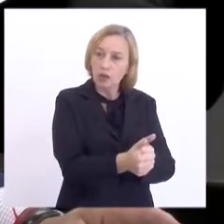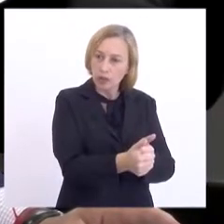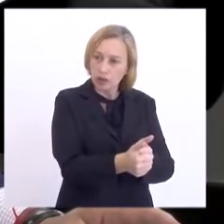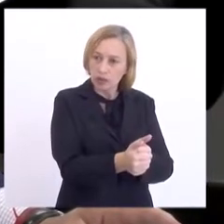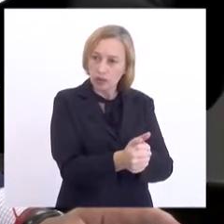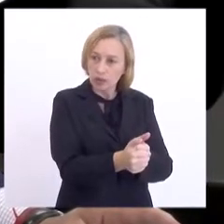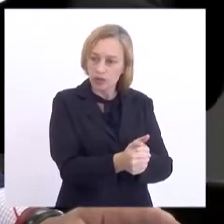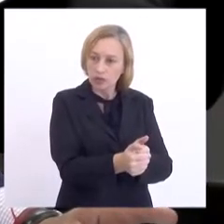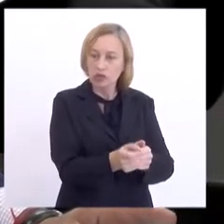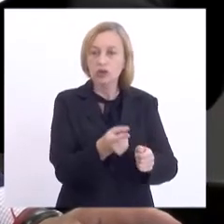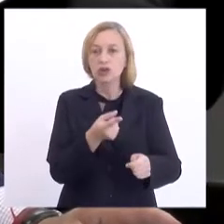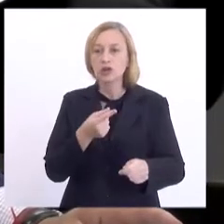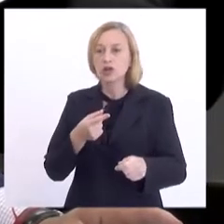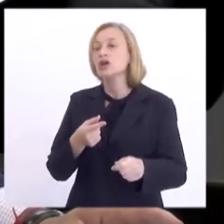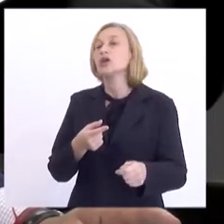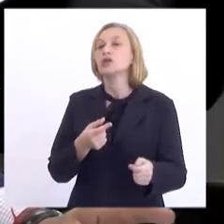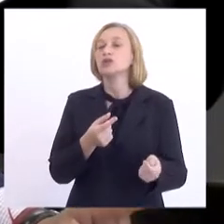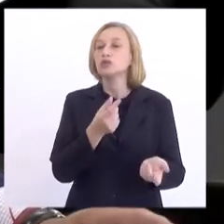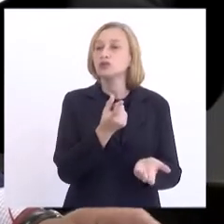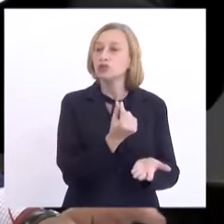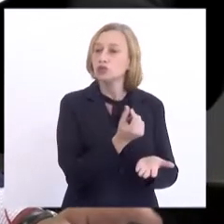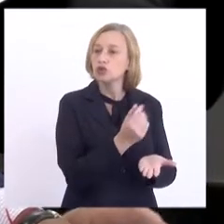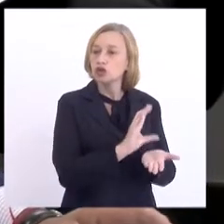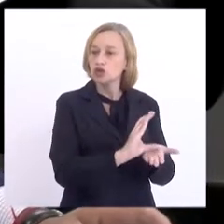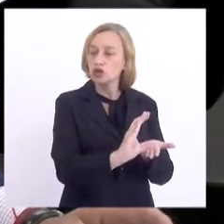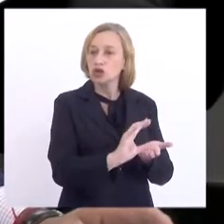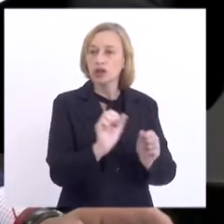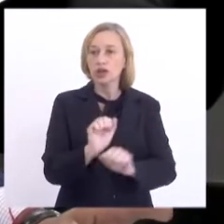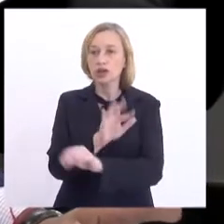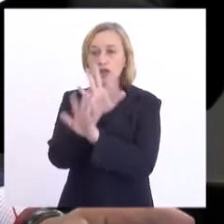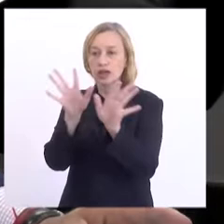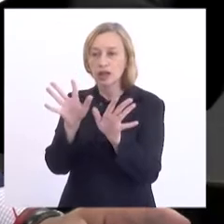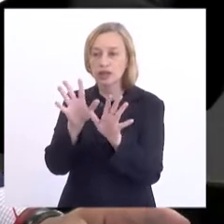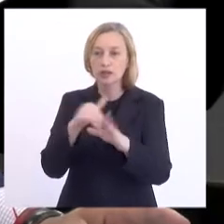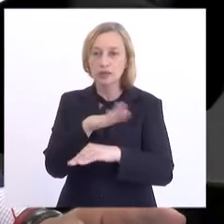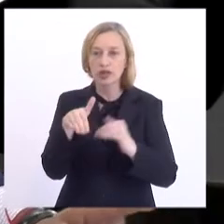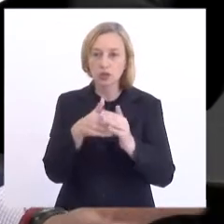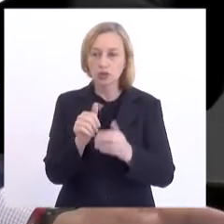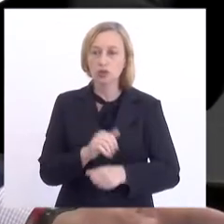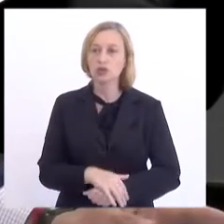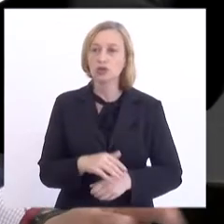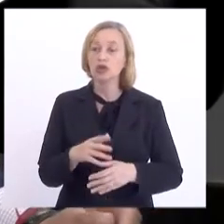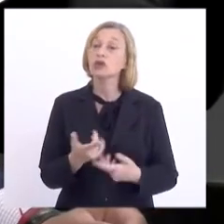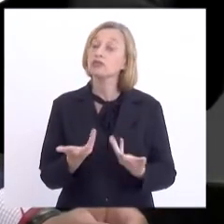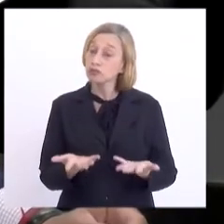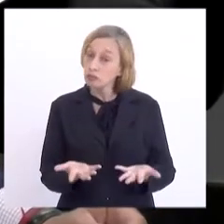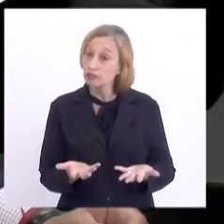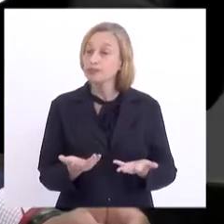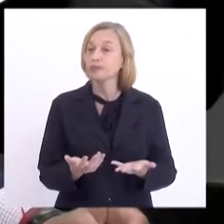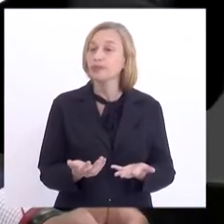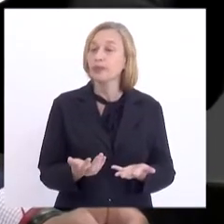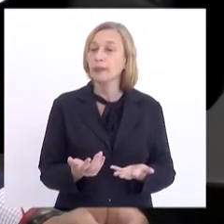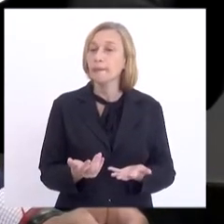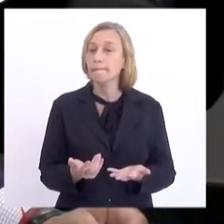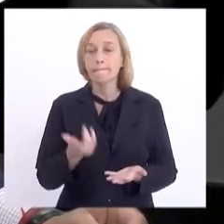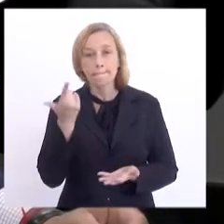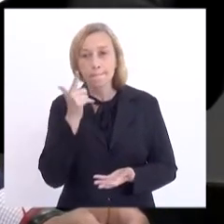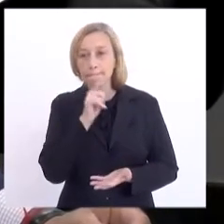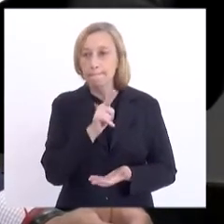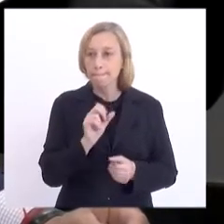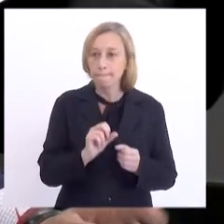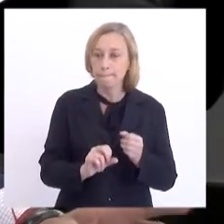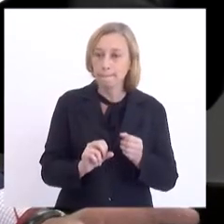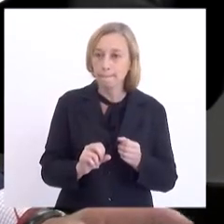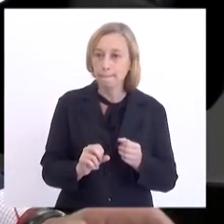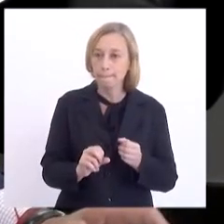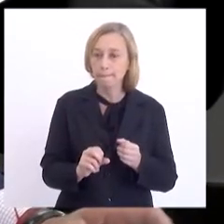deste recurso de modo a da Transparência e visibilidade para tudo e com isso a gente conseguir